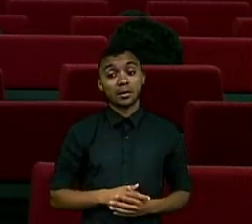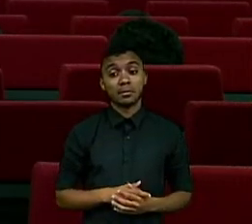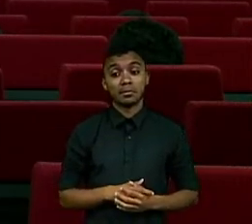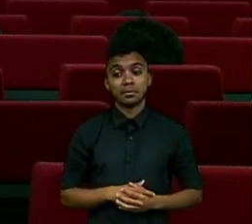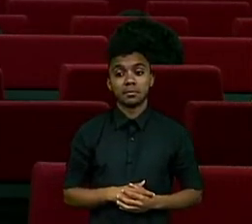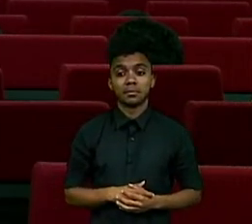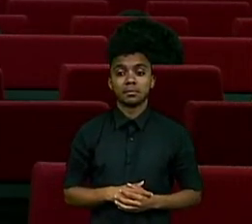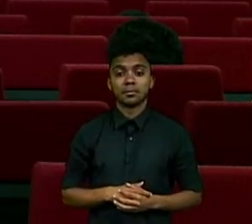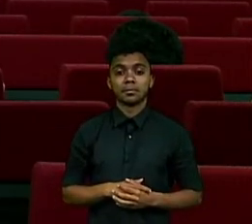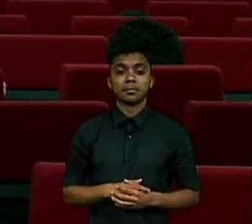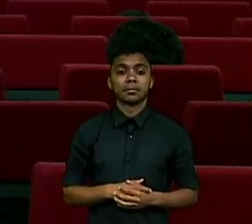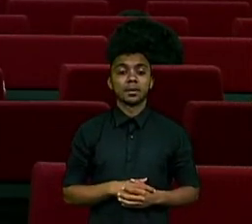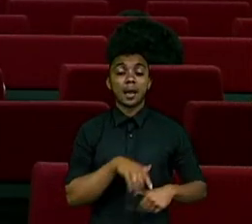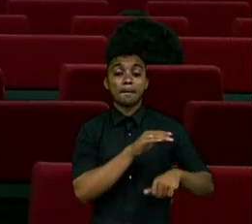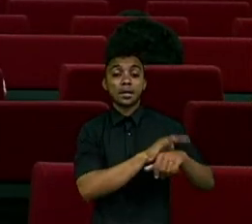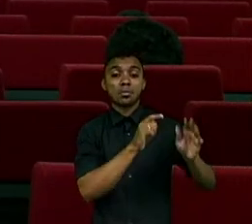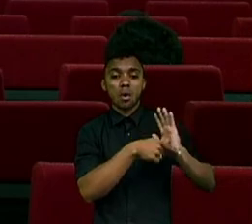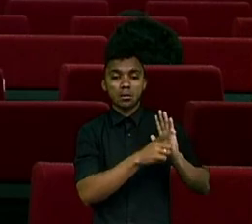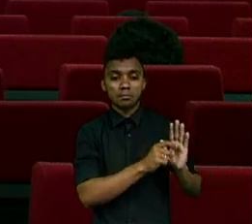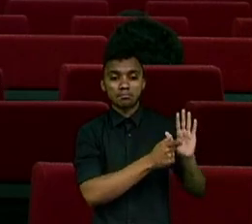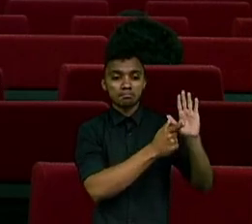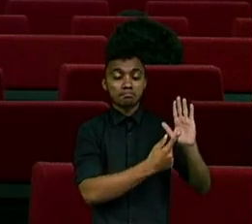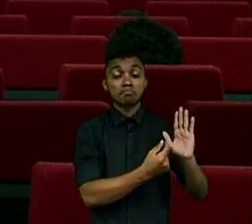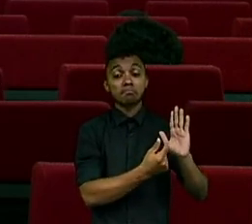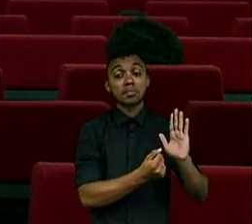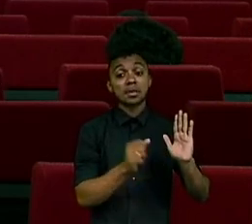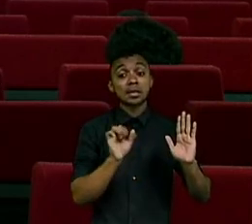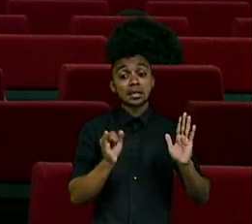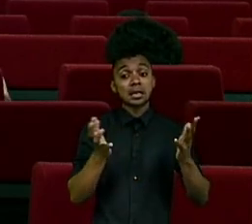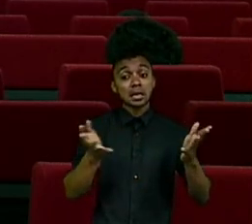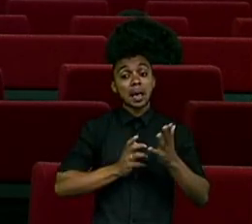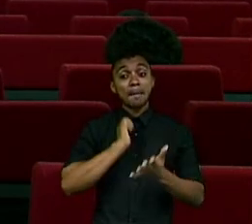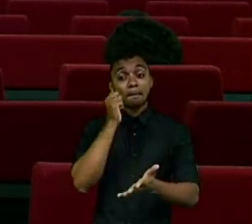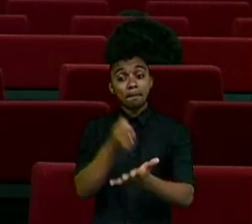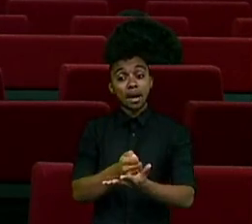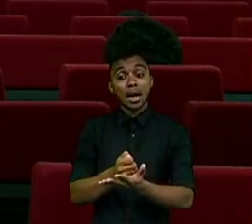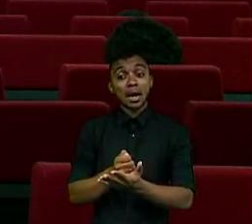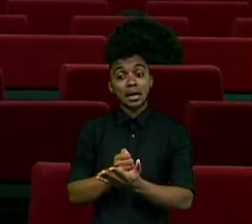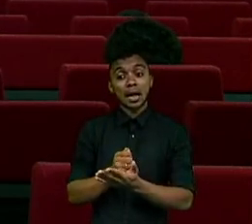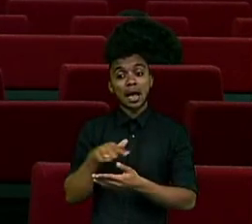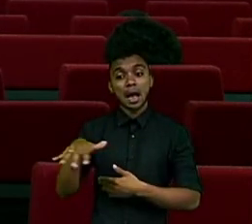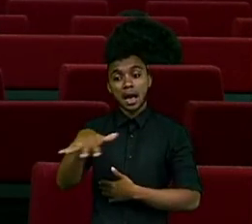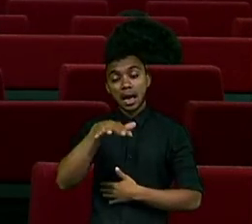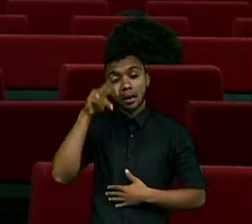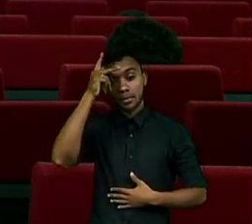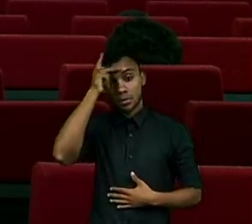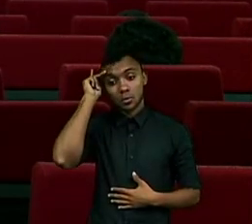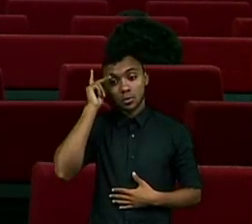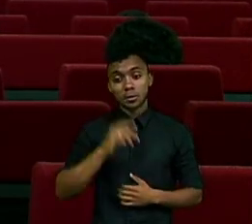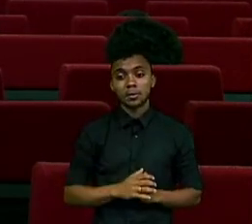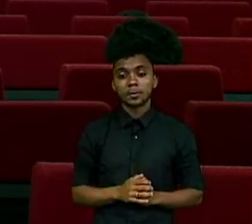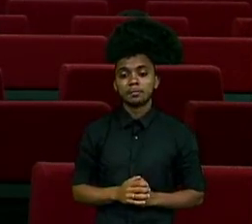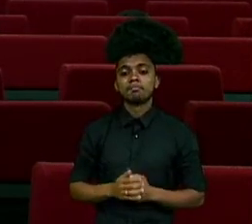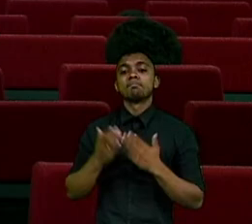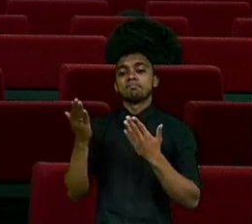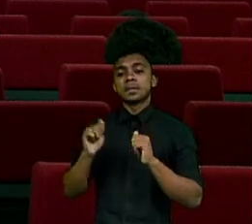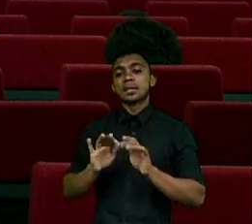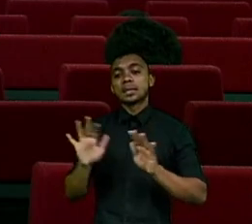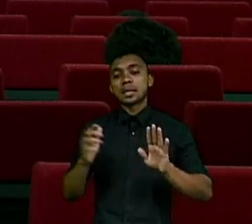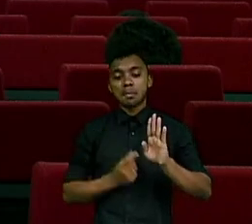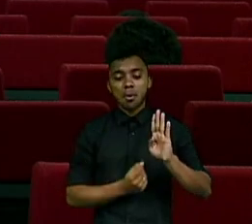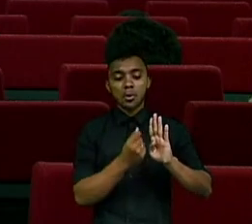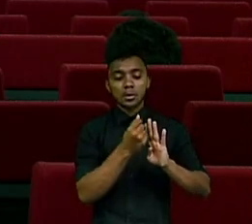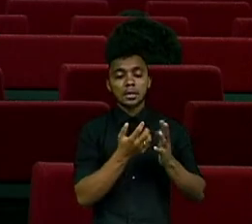ele estipula o preço mas Quem determina o valor é o mercado E é isso que a burguesia industrial queria